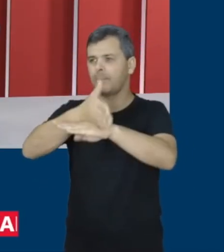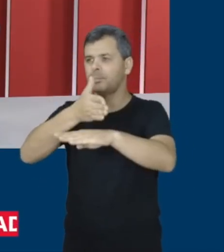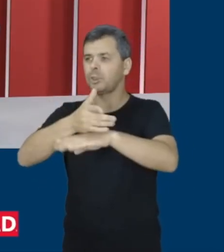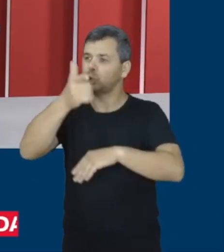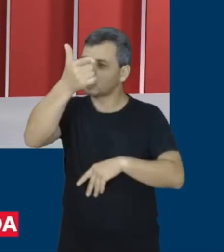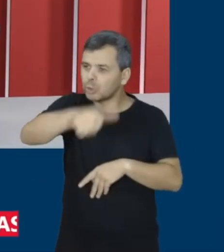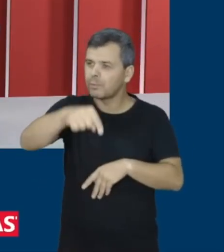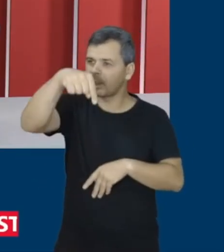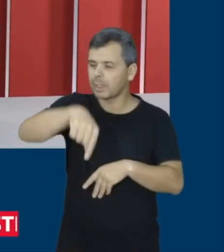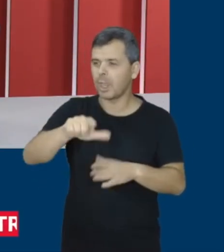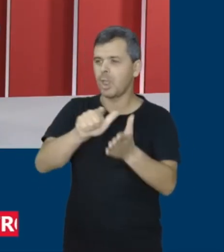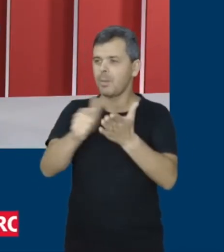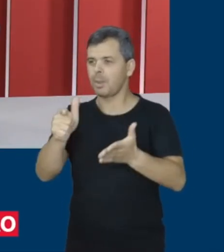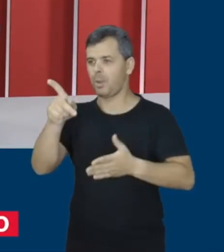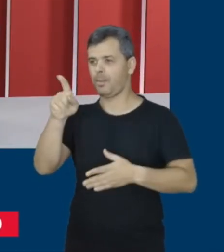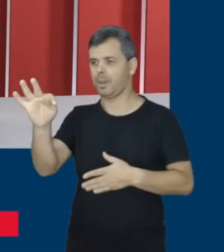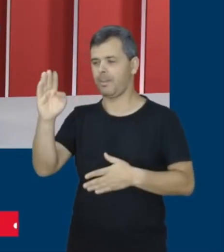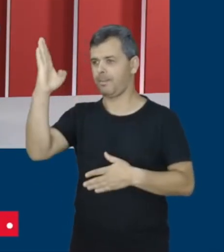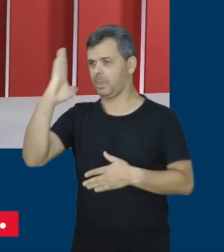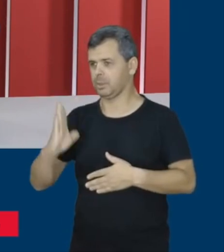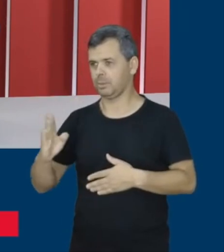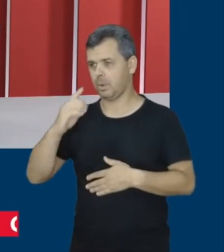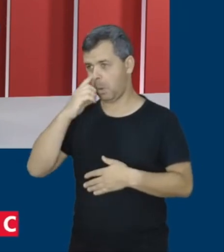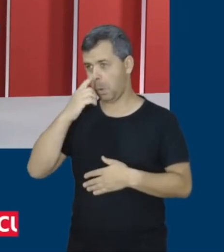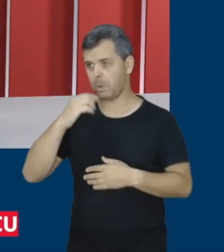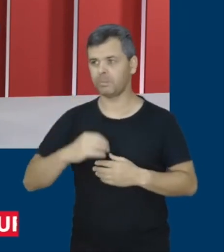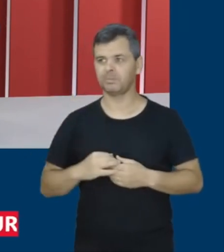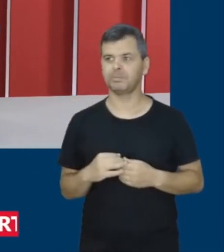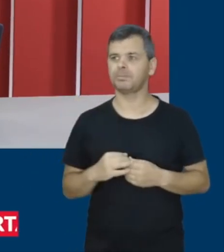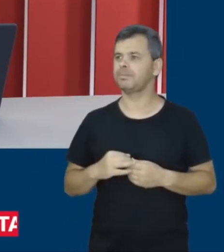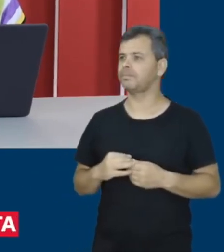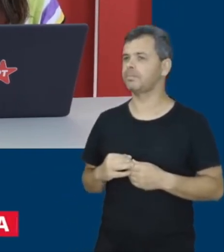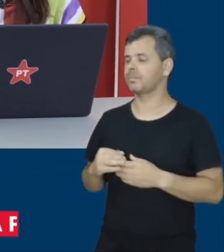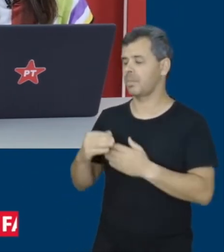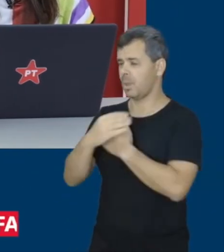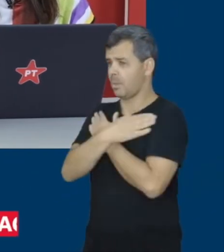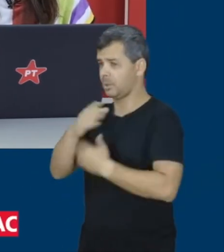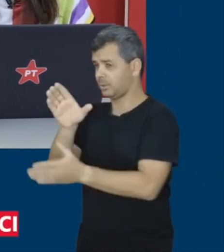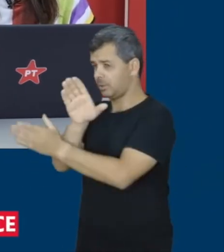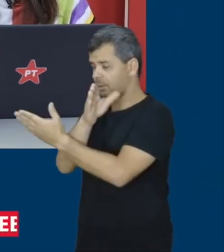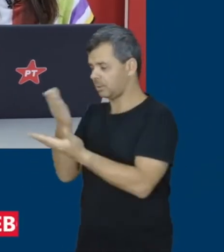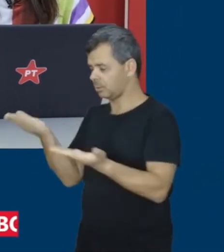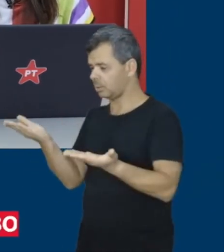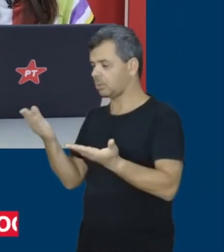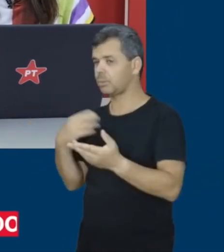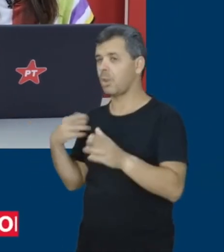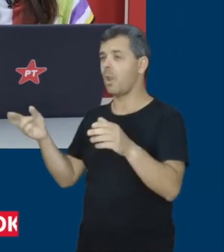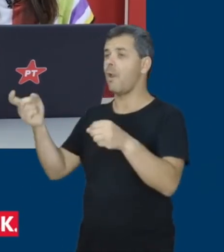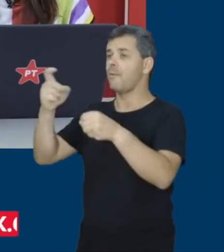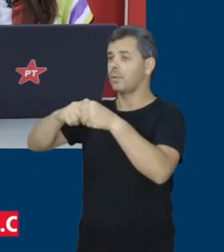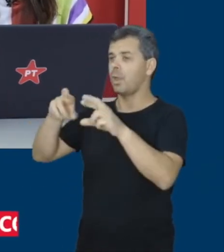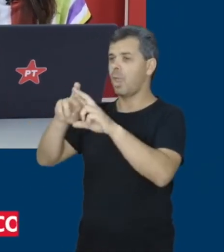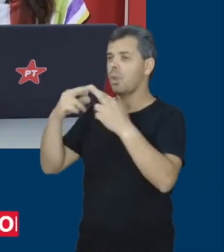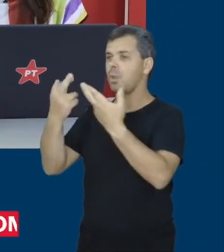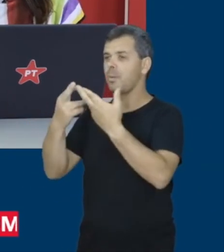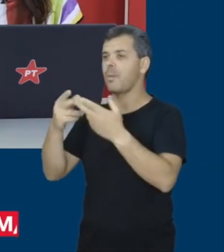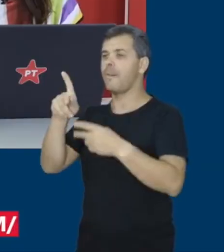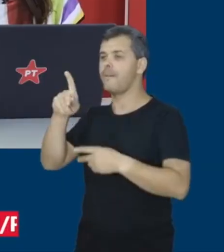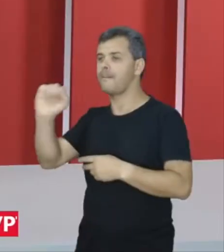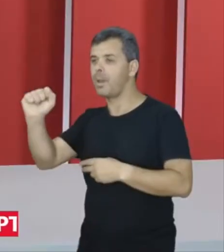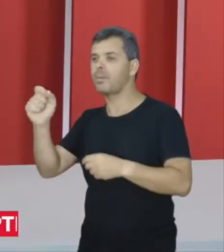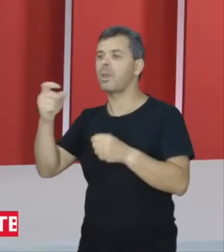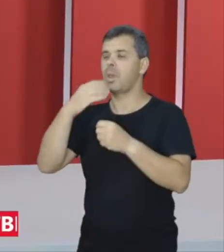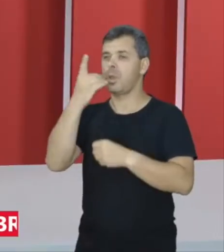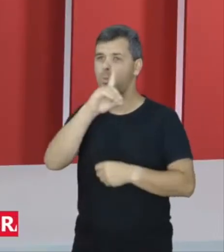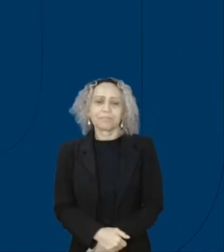mais uma vez aqui no Jornal PT Brasil. Um abraço a todos. Vou lá voltar para a reunião do PAC. Até mais. Vai lá, bom dia,